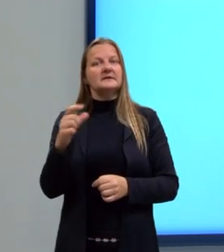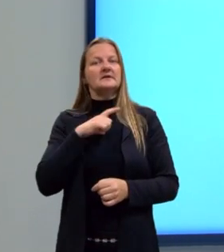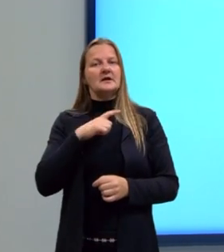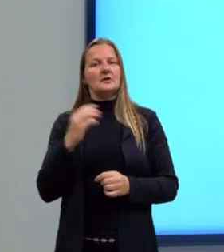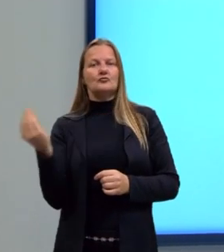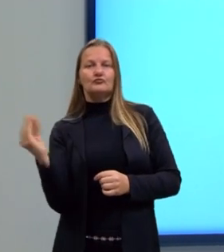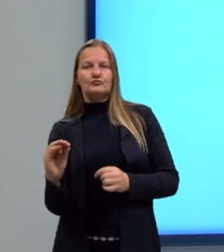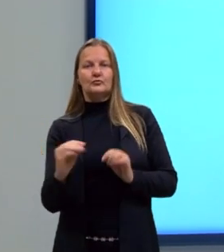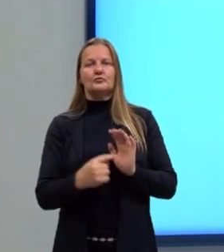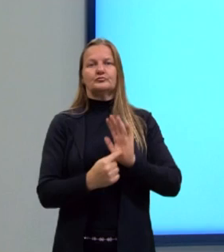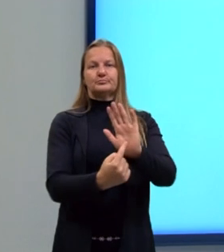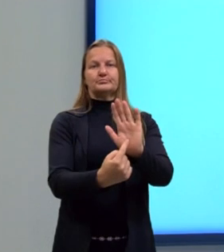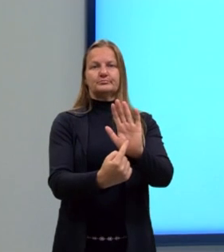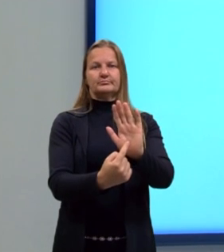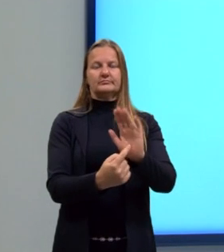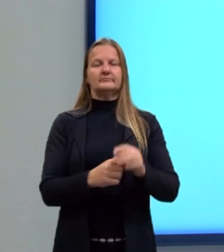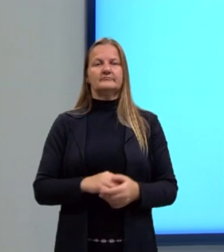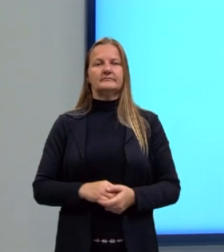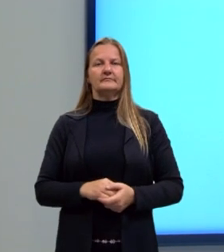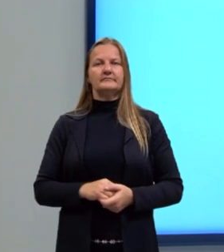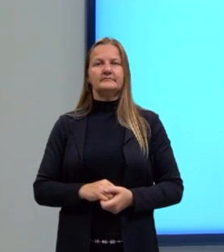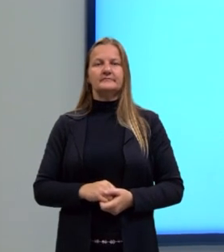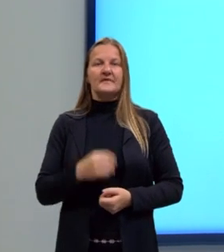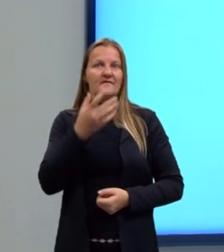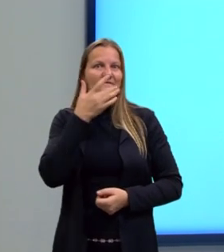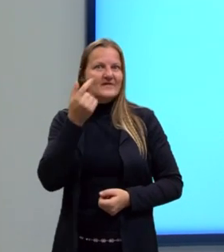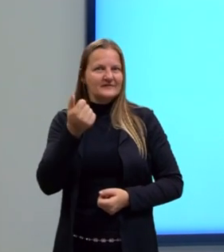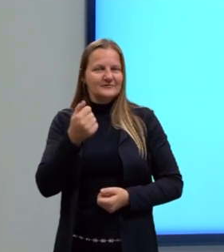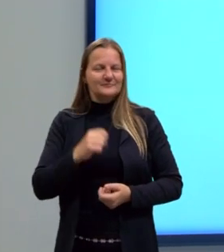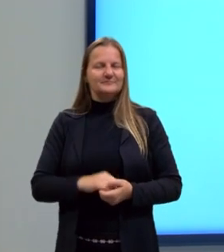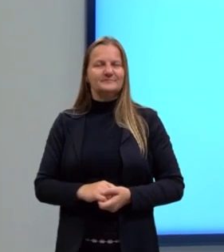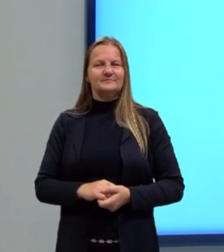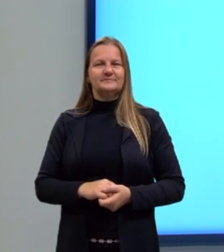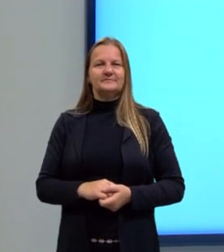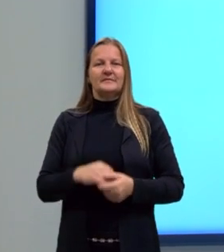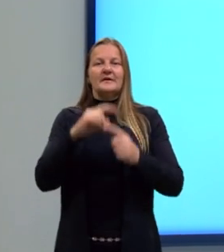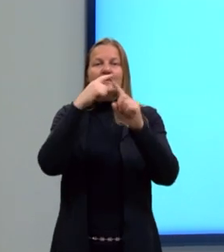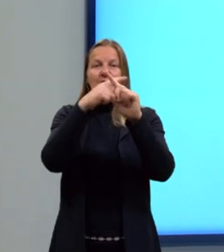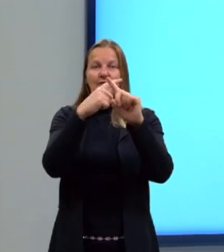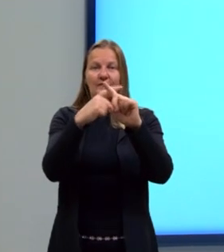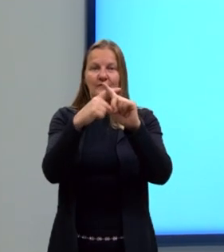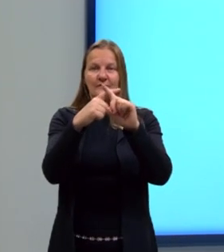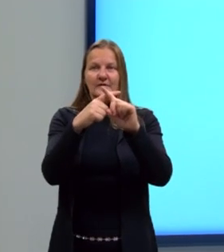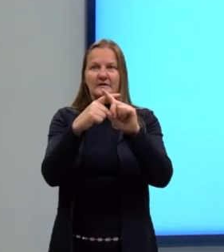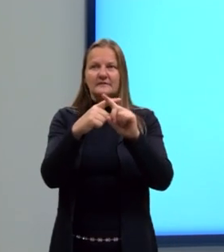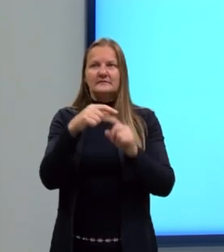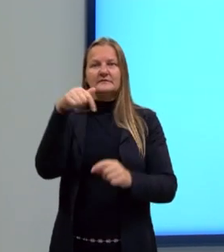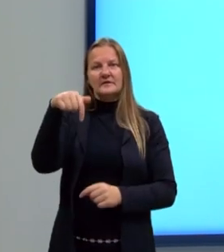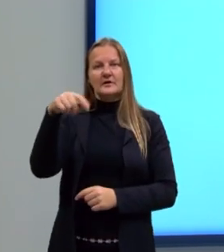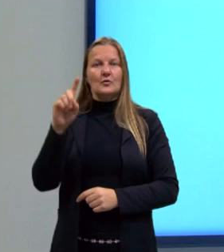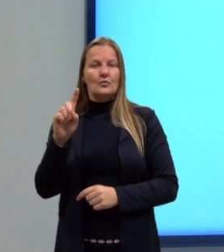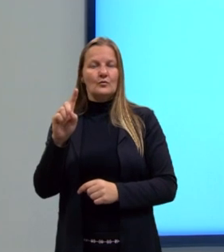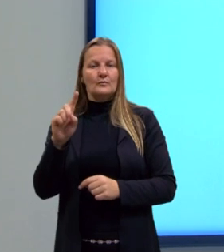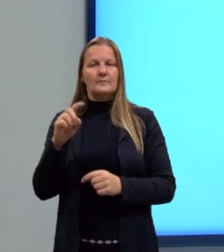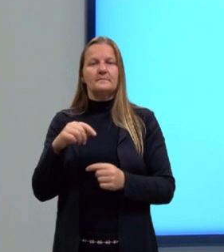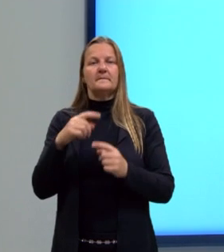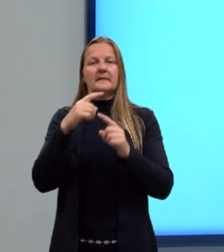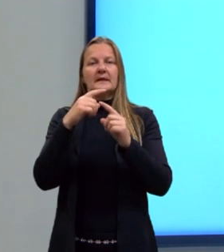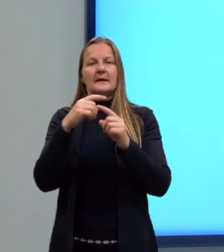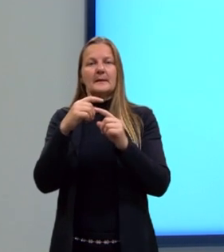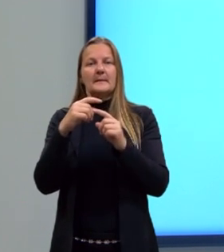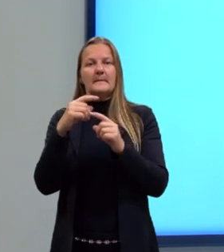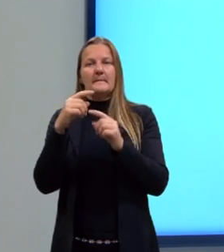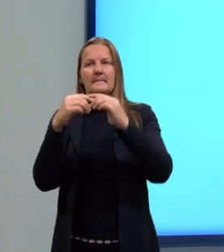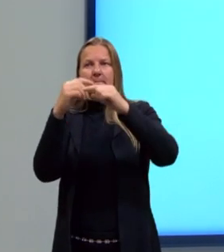aparece eles colocam o valor né para facilitar para gente então multiplicado né pelo que um carga um pela